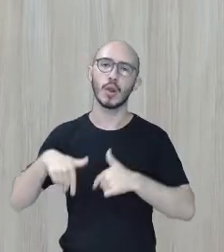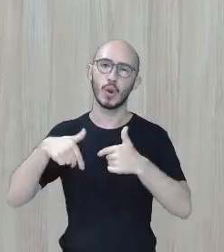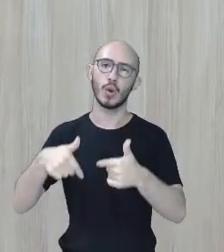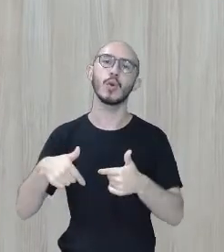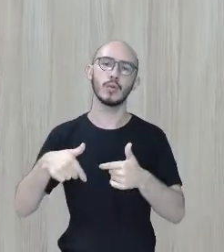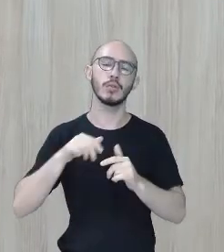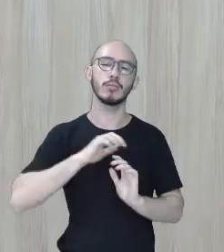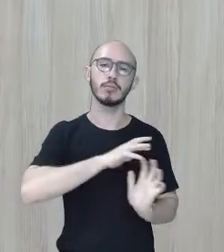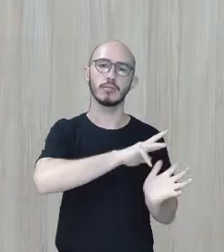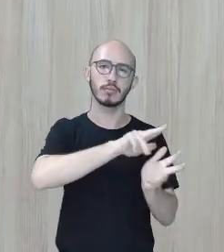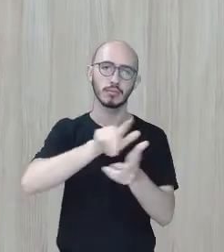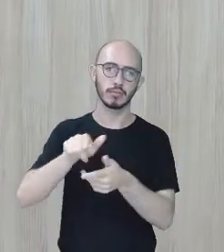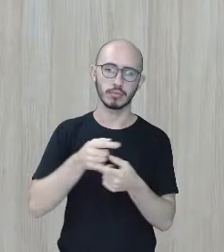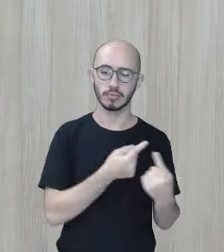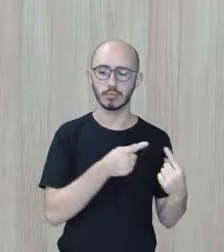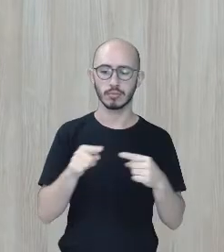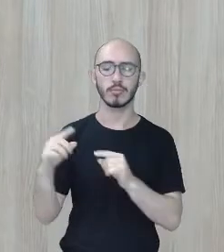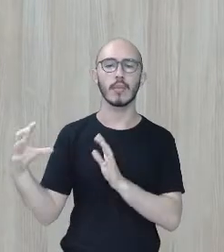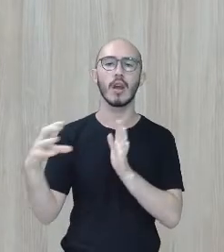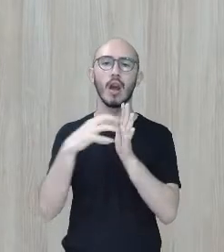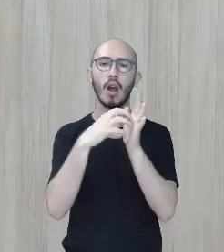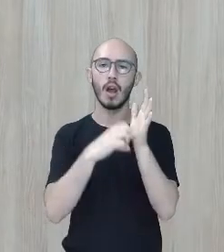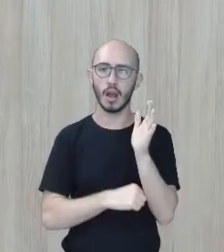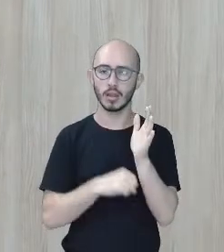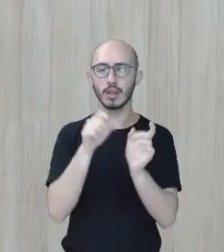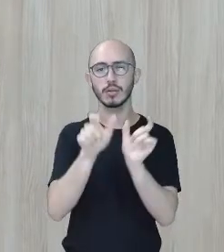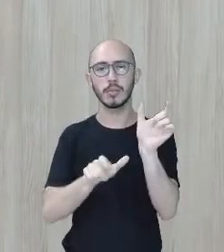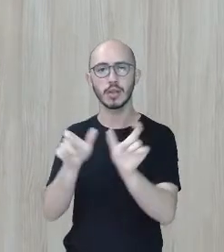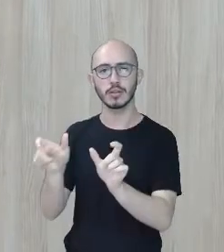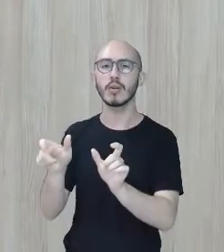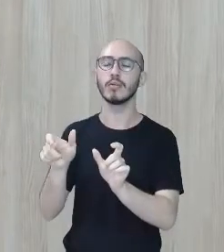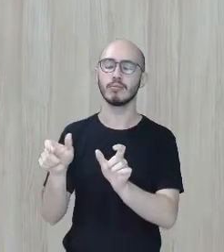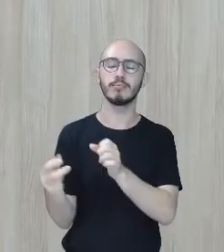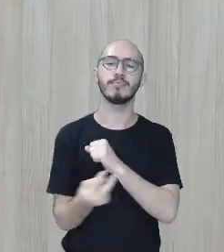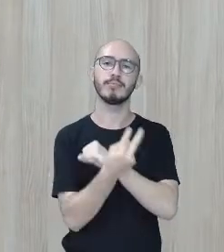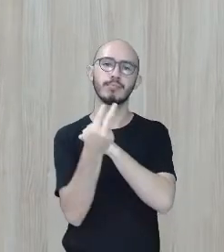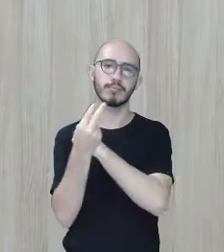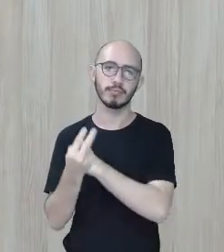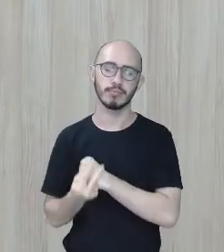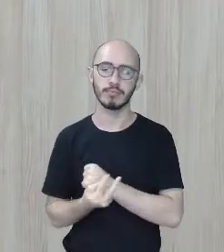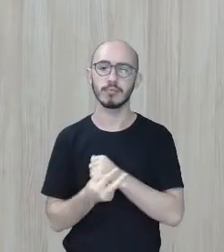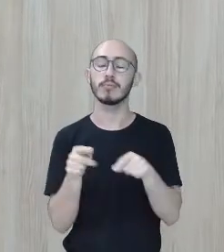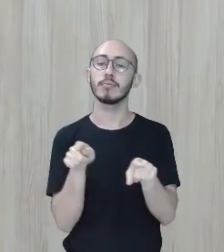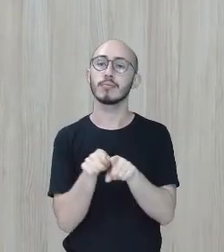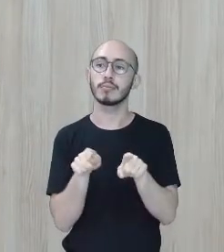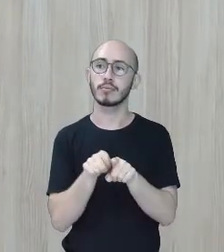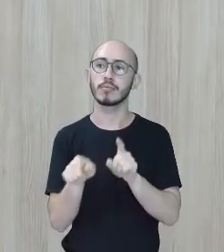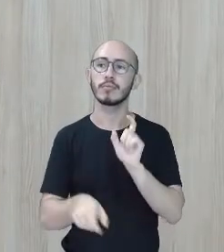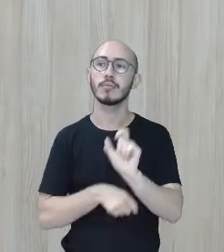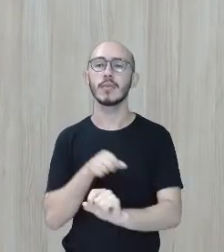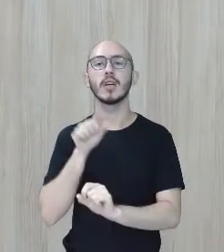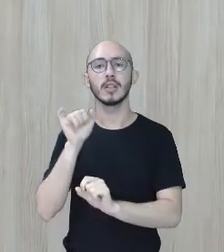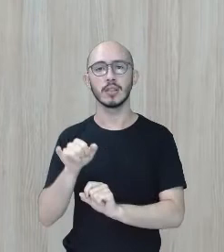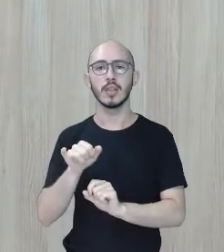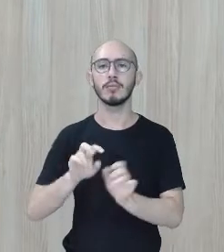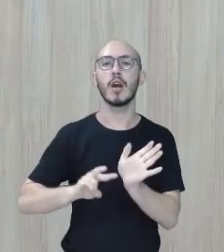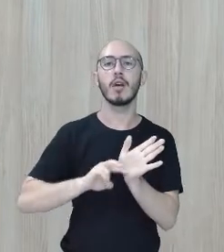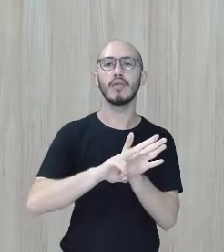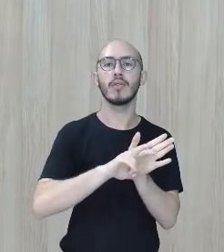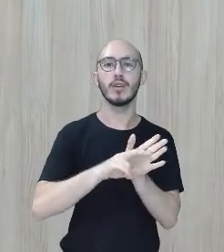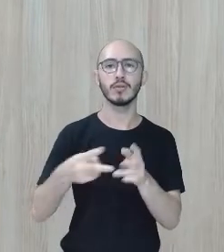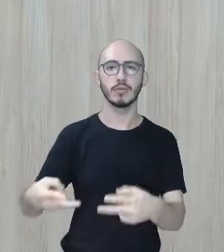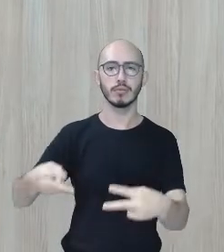dia mundial de luta contra a AIDS, para que as pessoas tenham cuidado, se previnam e também, se forem portadoras,